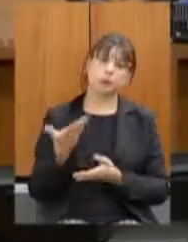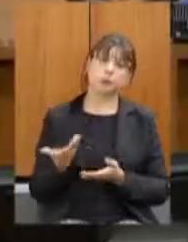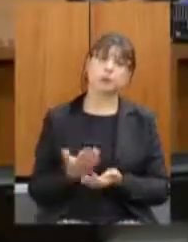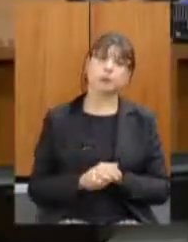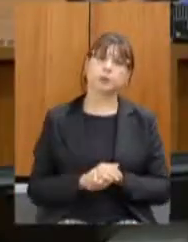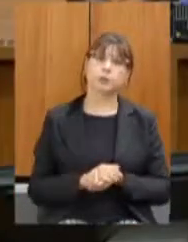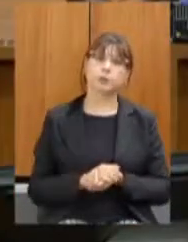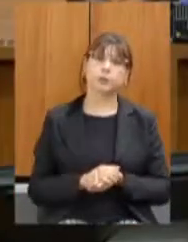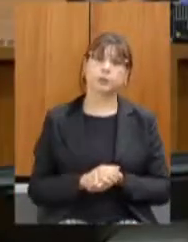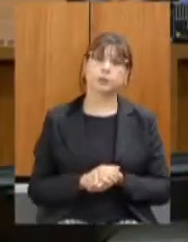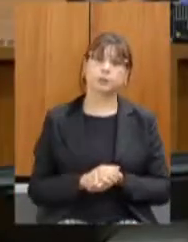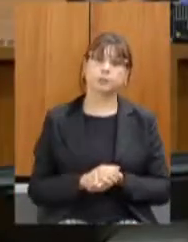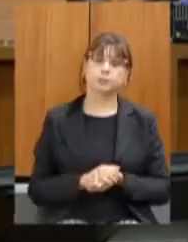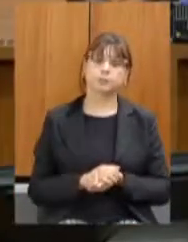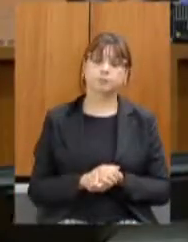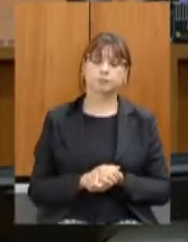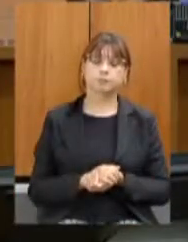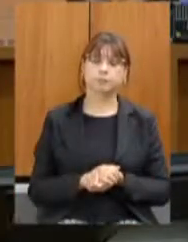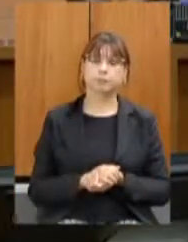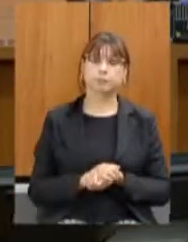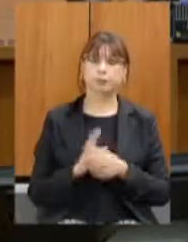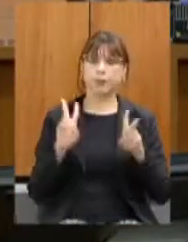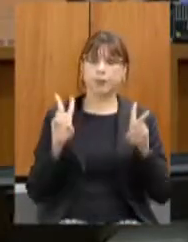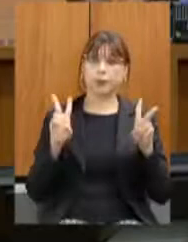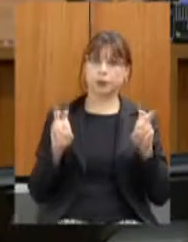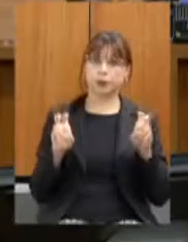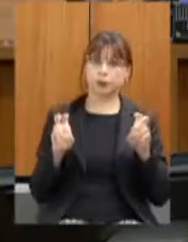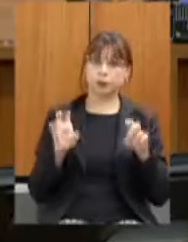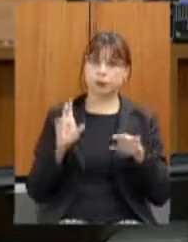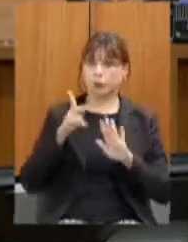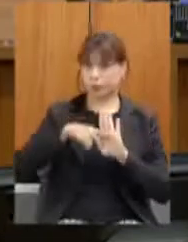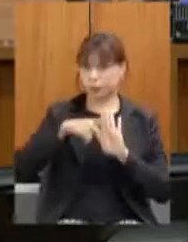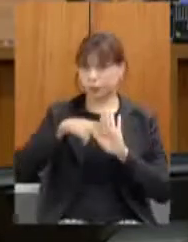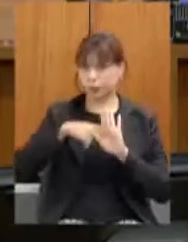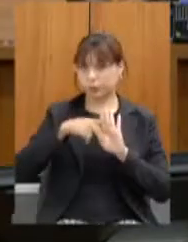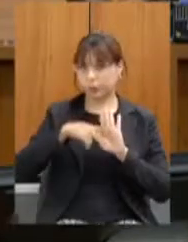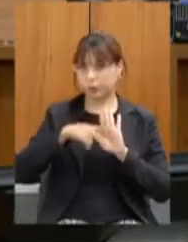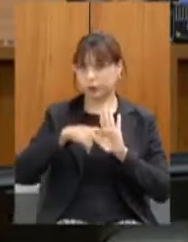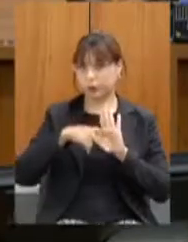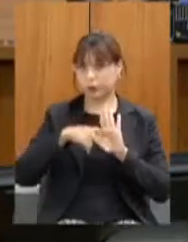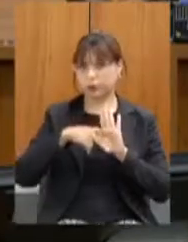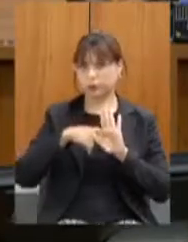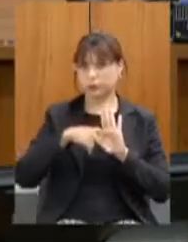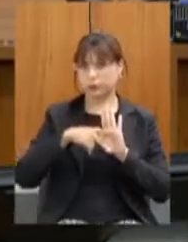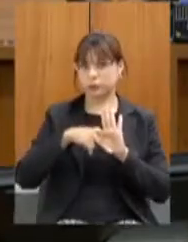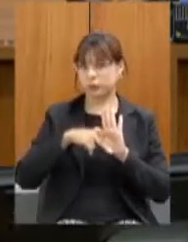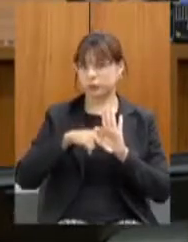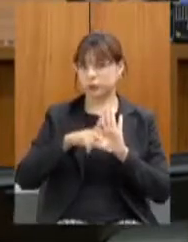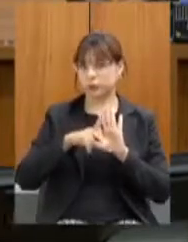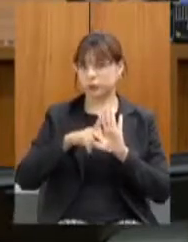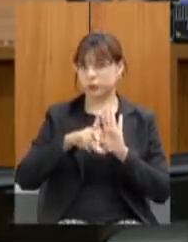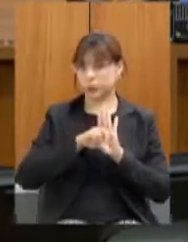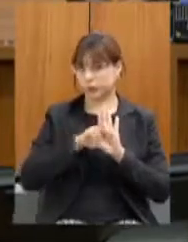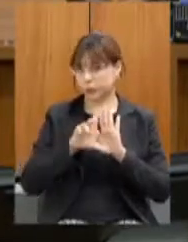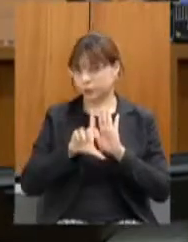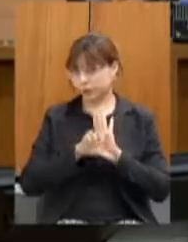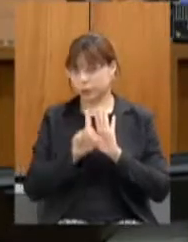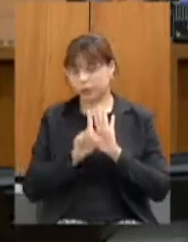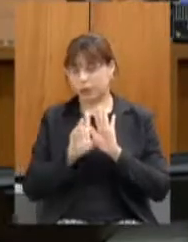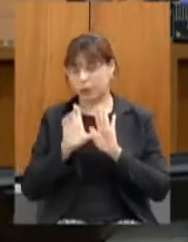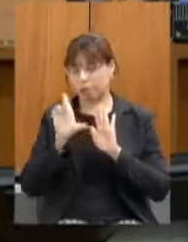Porque em relação ao projeto de Leia na verdade a lei